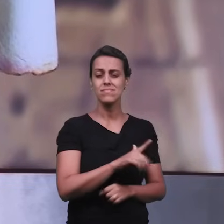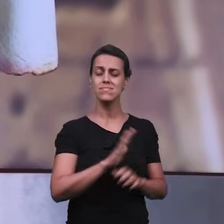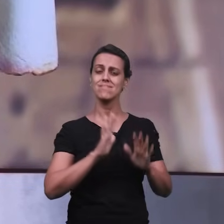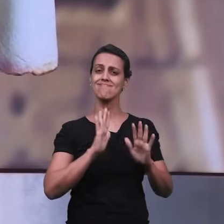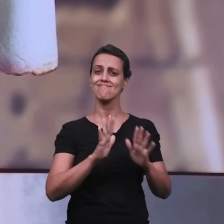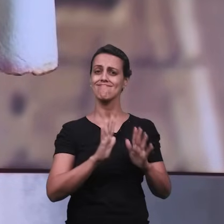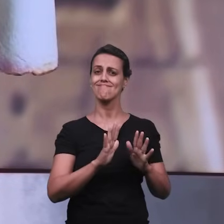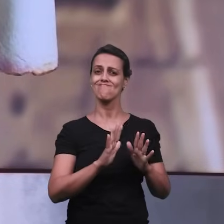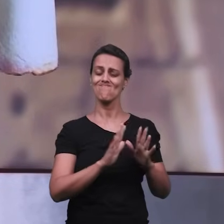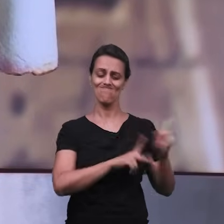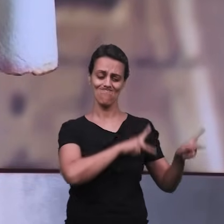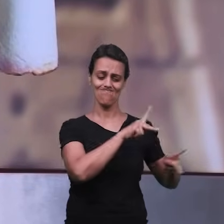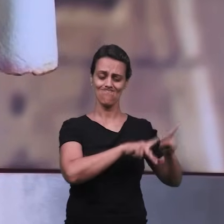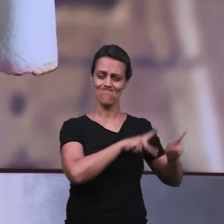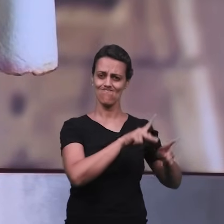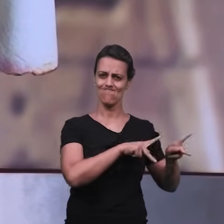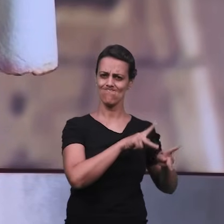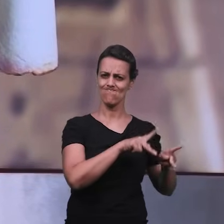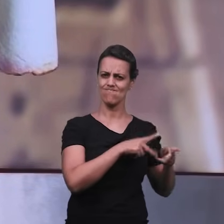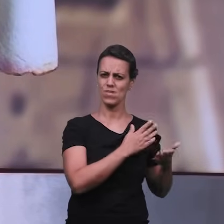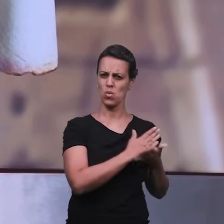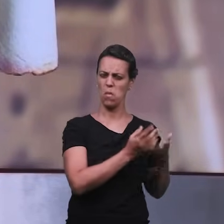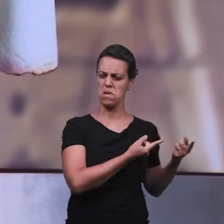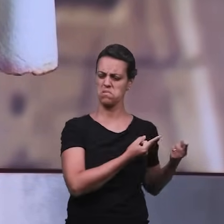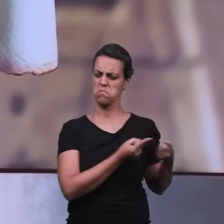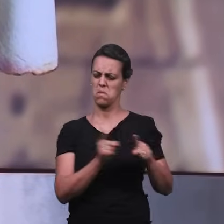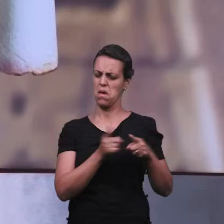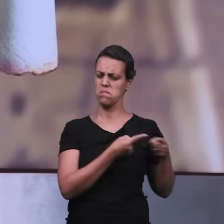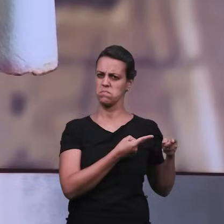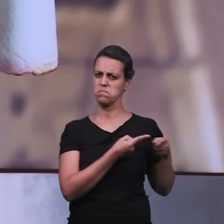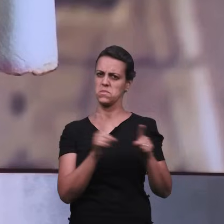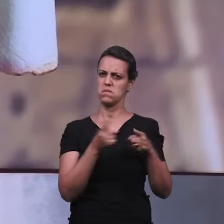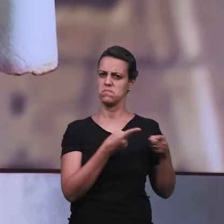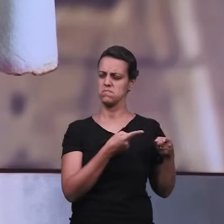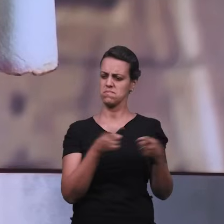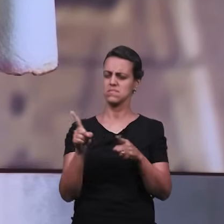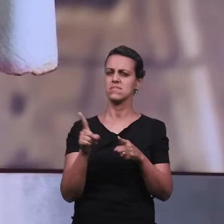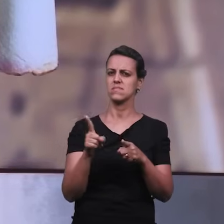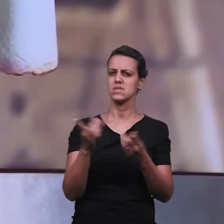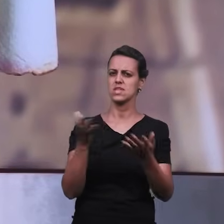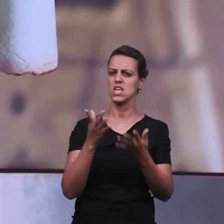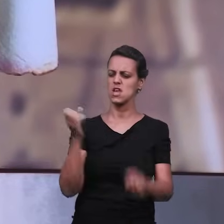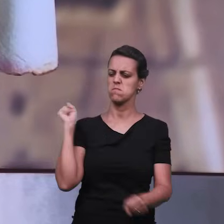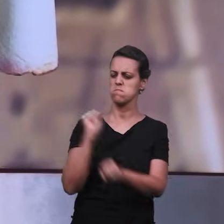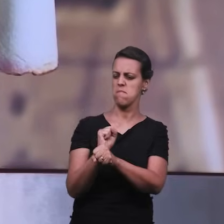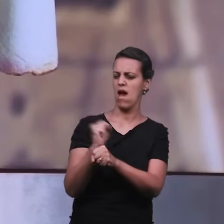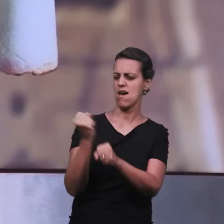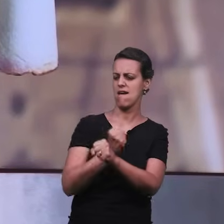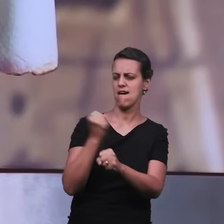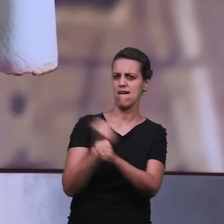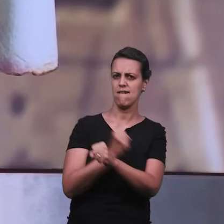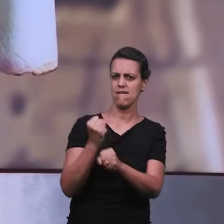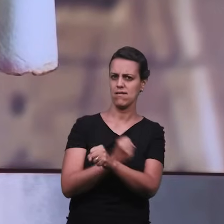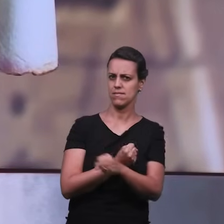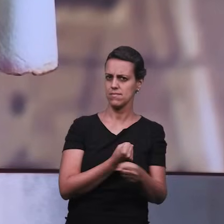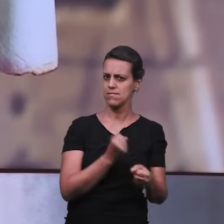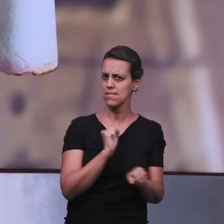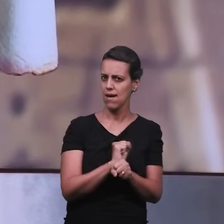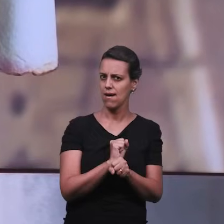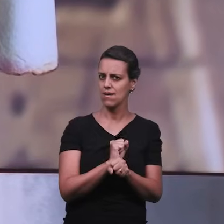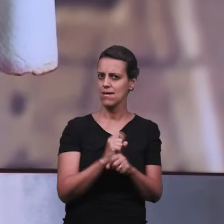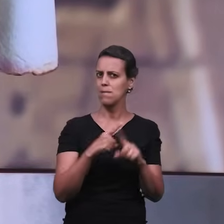que ameaçavam o povo, querendo parar as obras, mas não conseguiam.